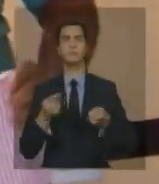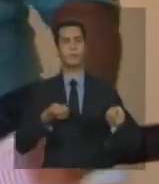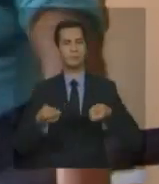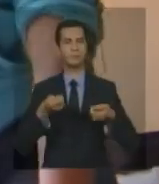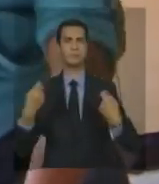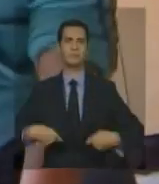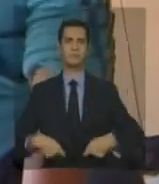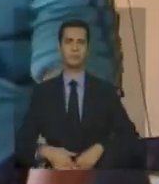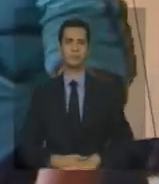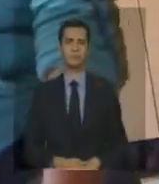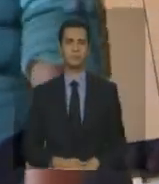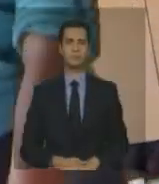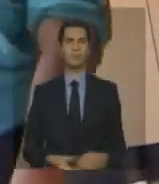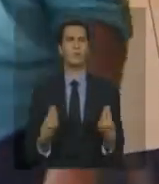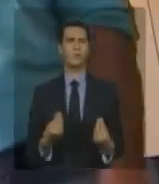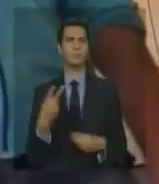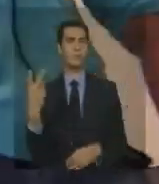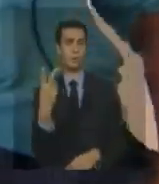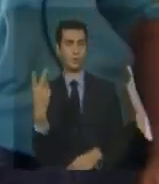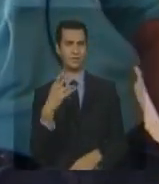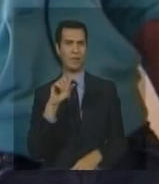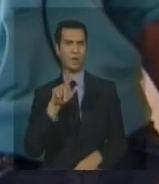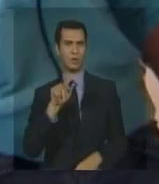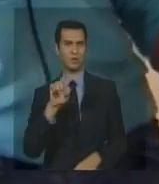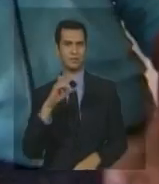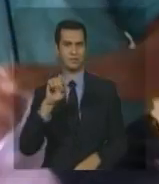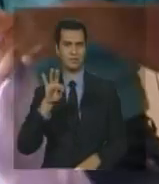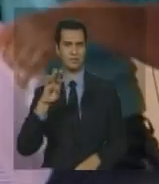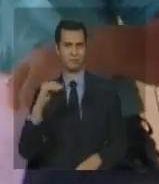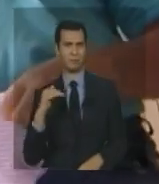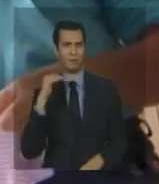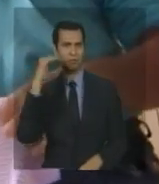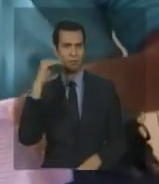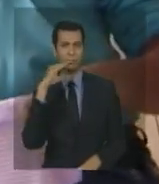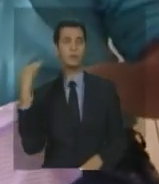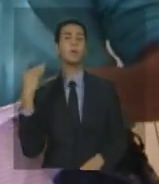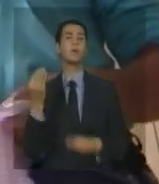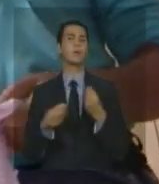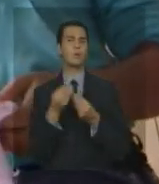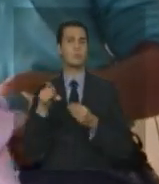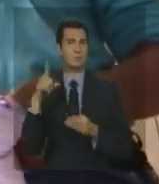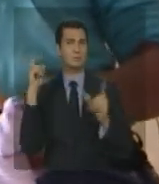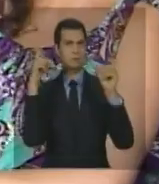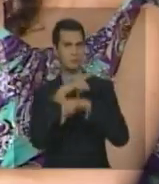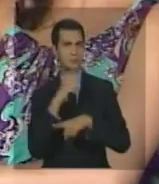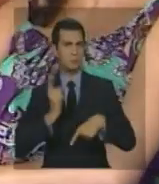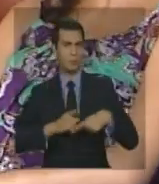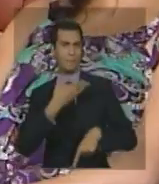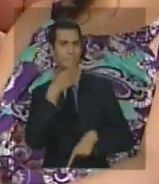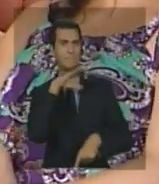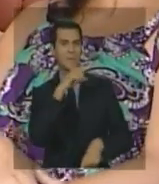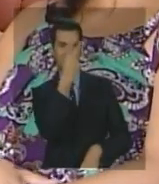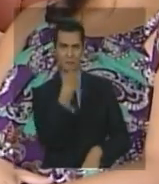que esses dois adolescentes dão menos trabalho porque têm pais cegos? Não esperem por isso. Mais ou menos. Eu